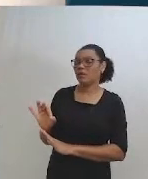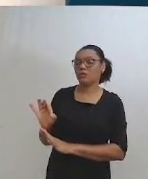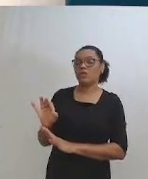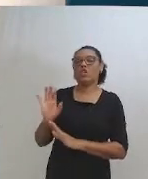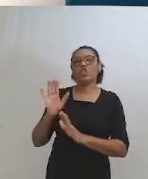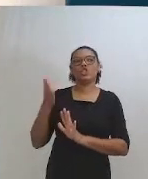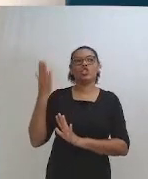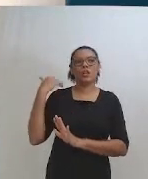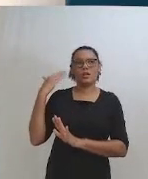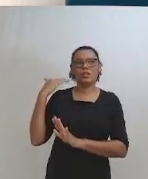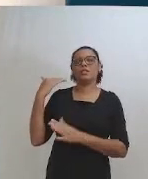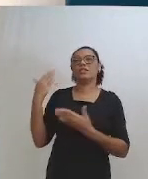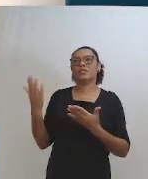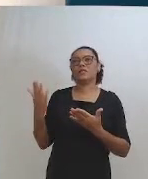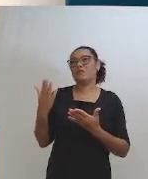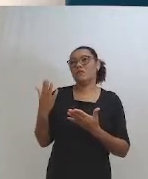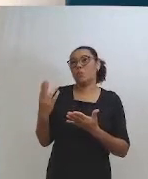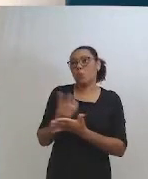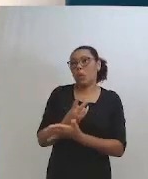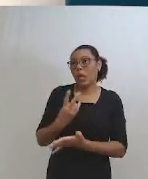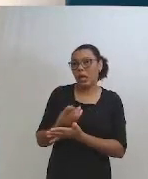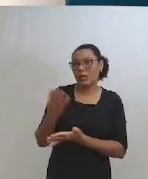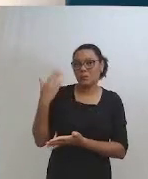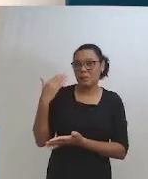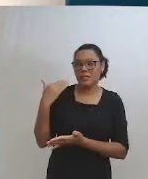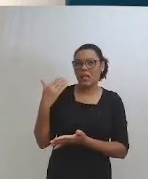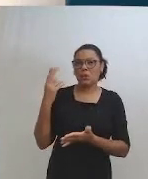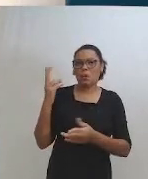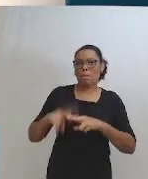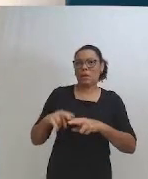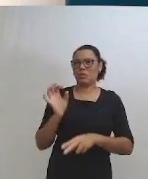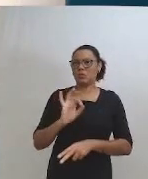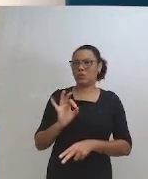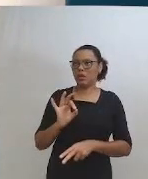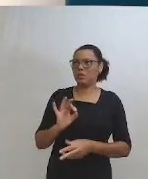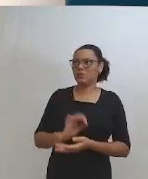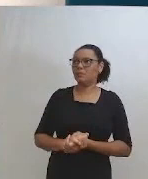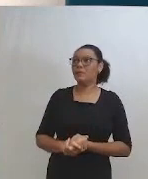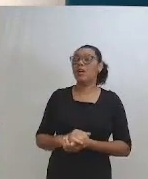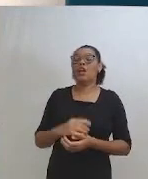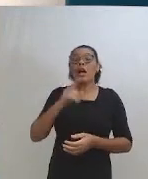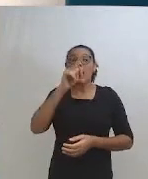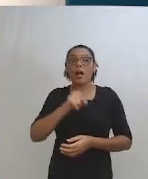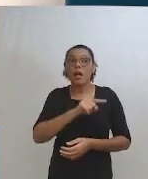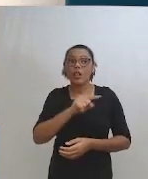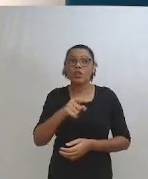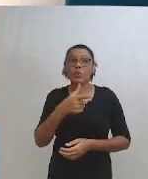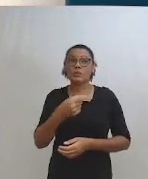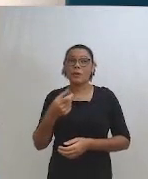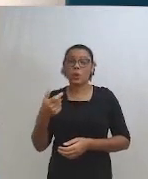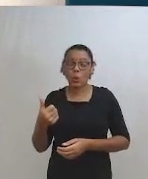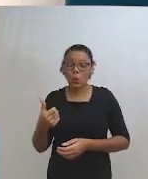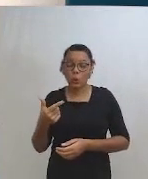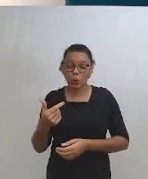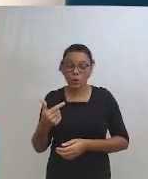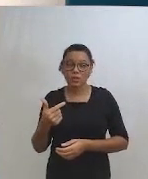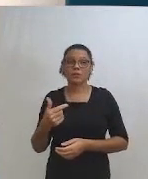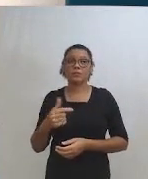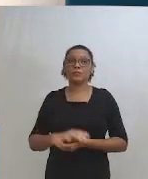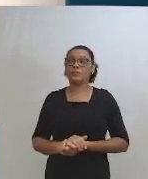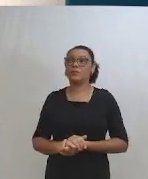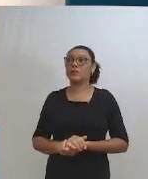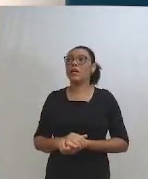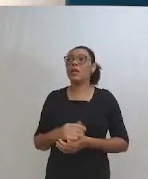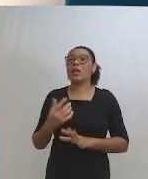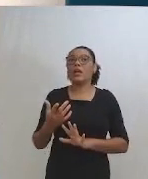de um equívoco trazido desde a origem, houve uma extinção de punibilidade em 2012, após o escorreito cumprimento de uma suspensão